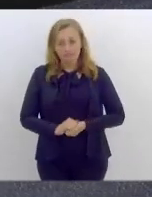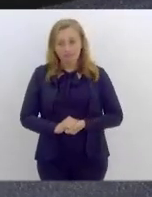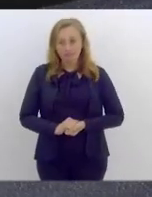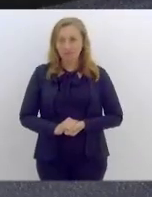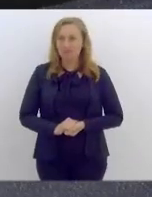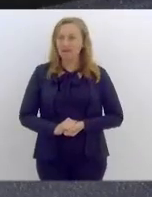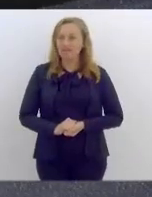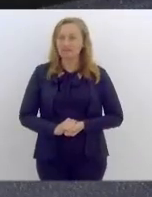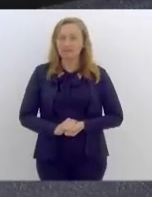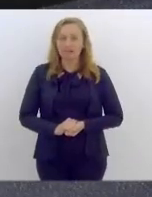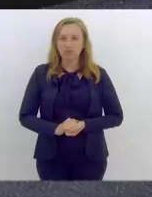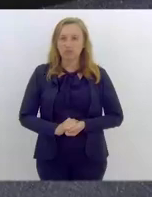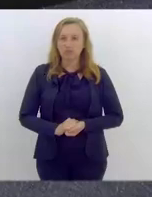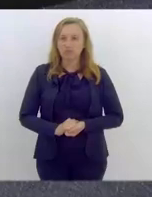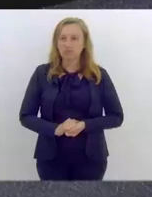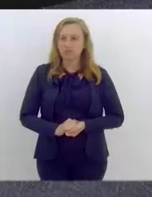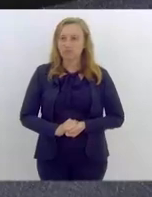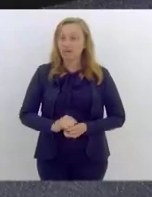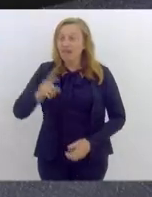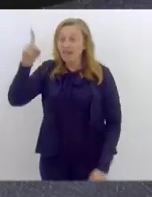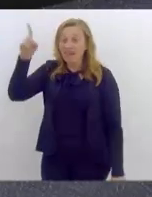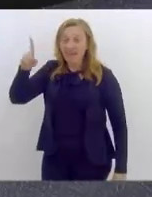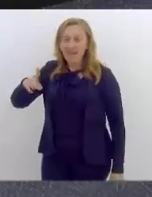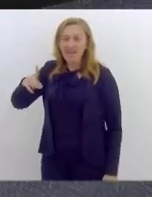É de manhã,